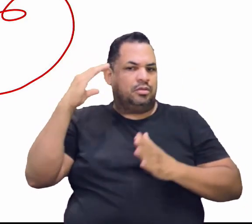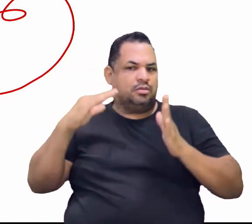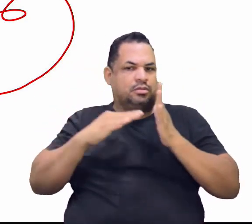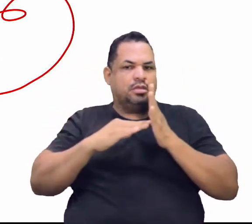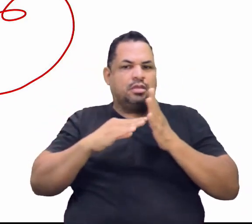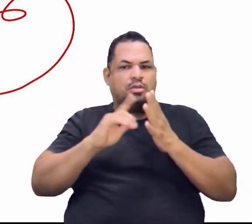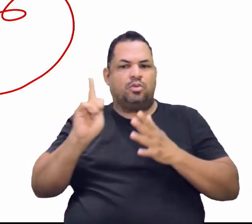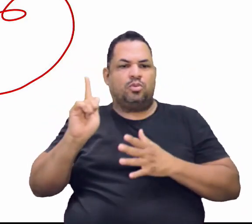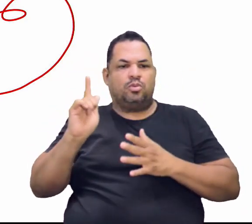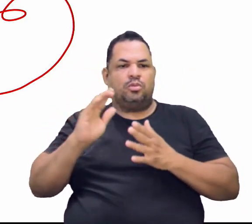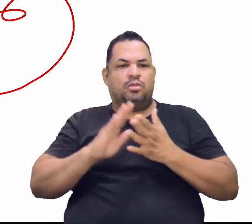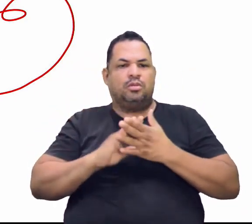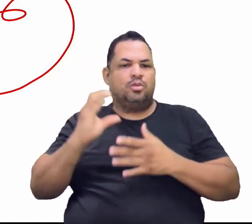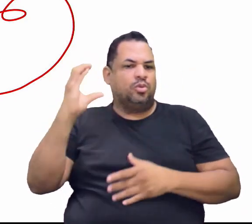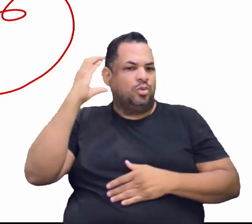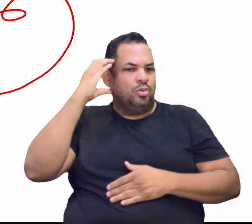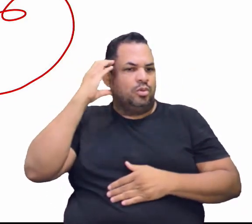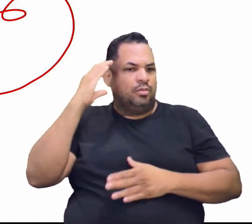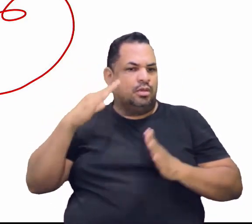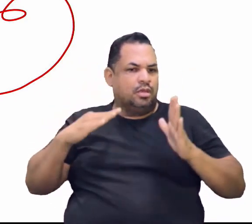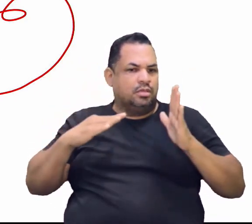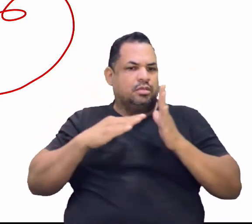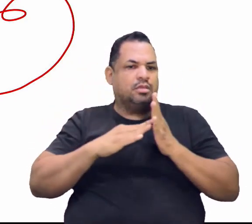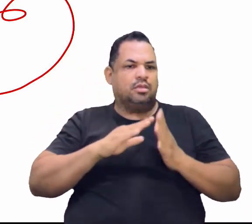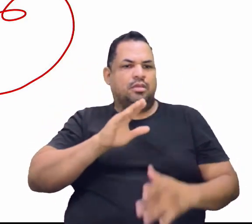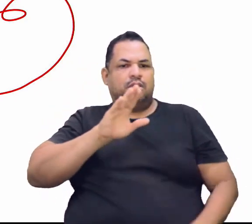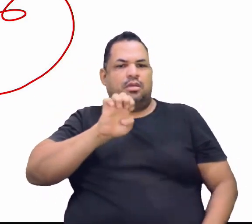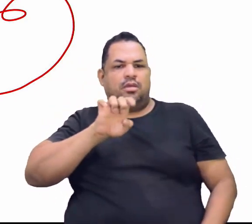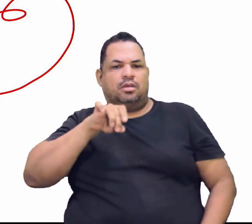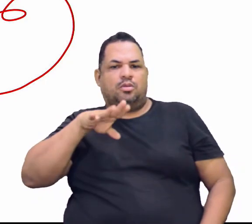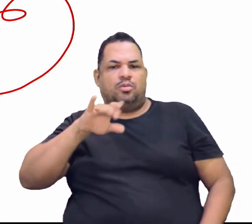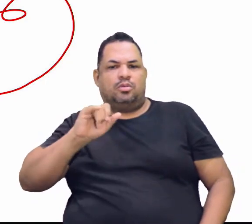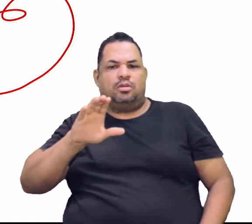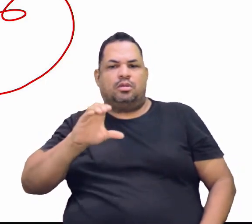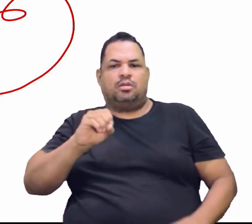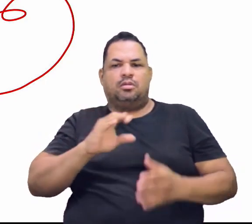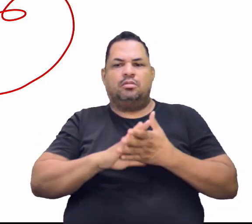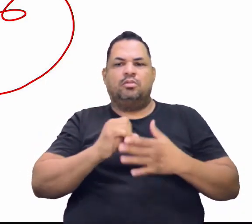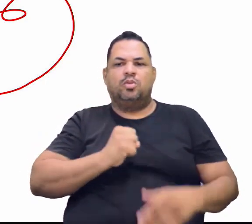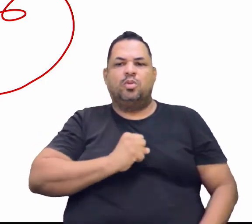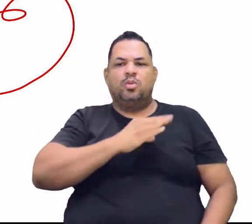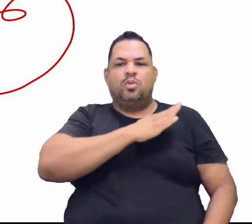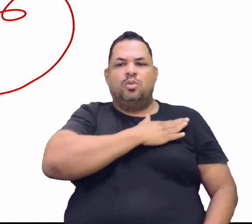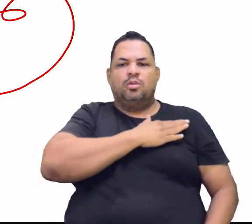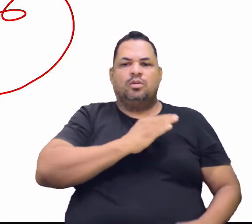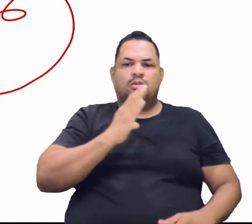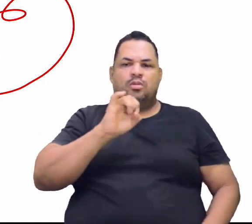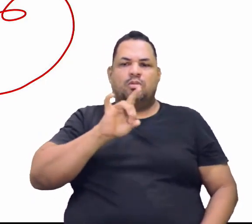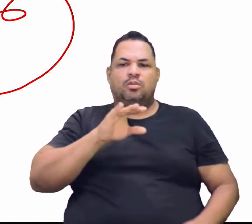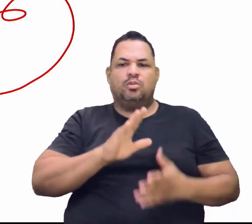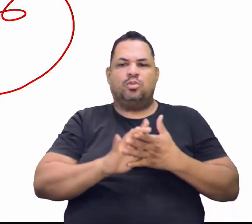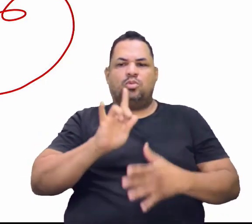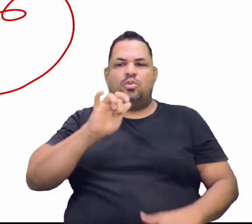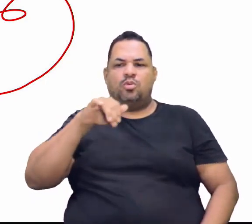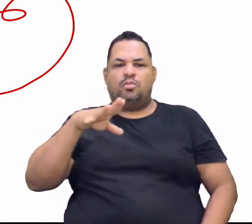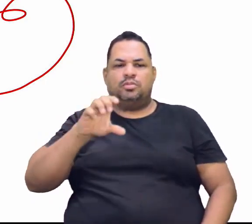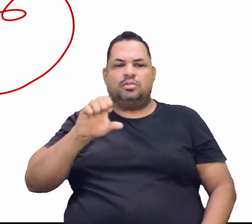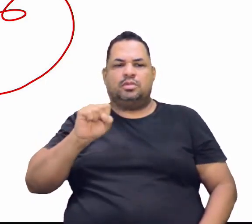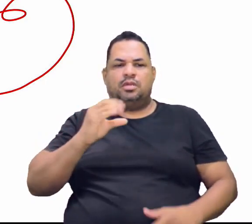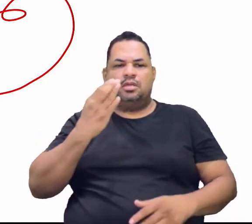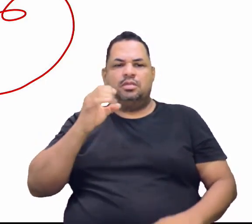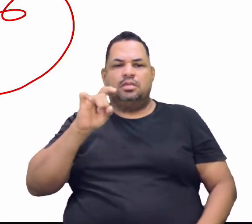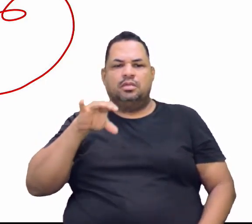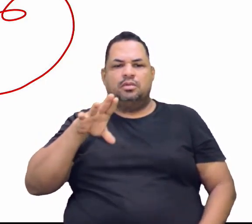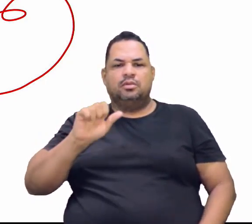Cuiabá a Araguaia. Isso com o grande líder dele, que era o tenente-coronel